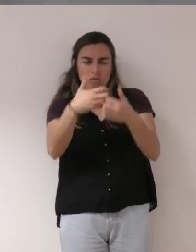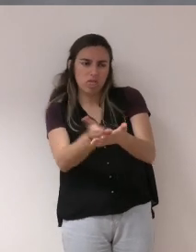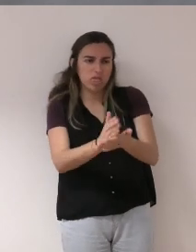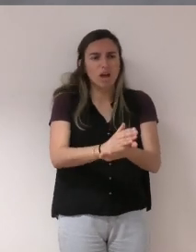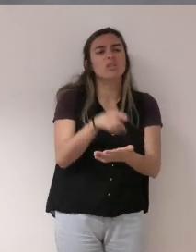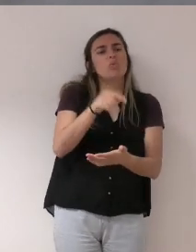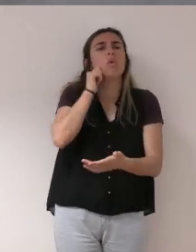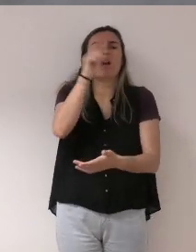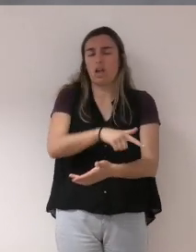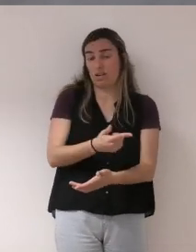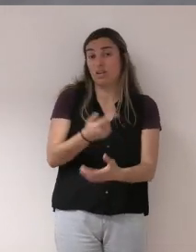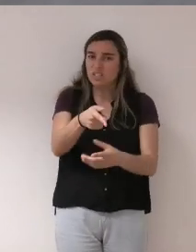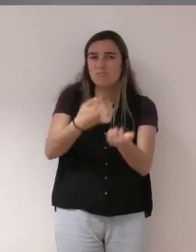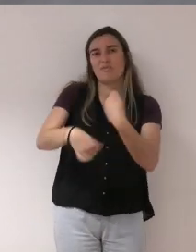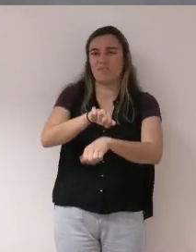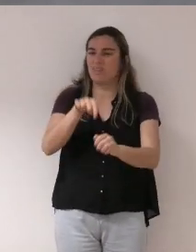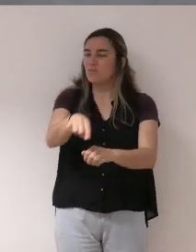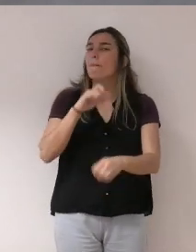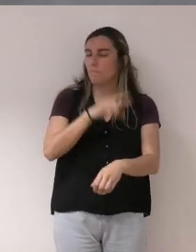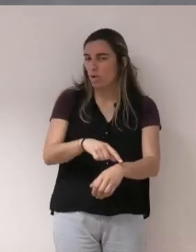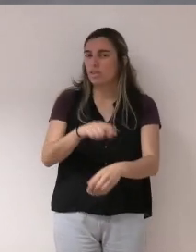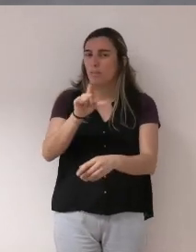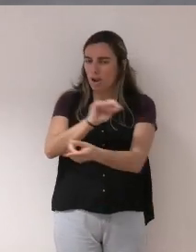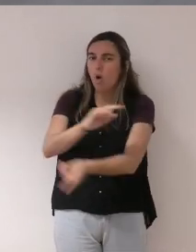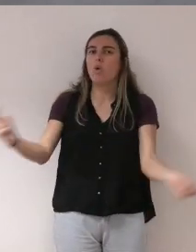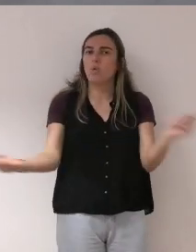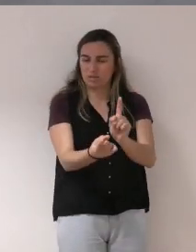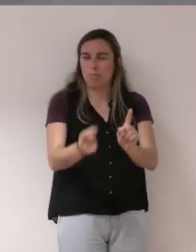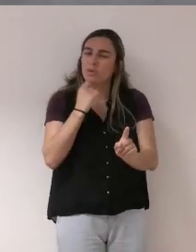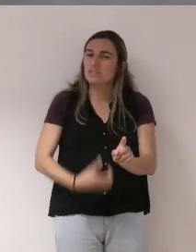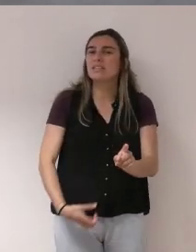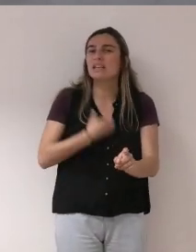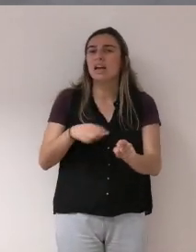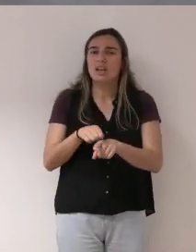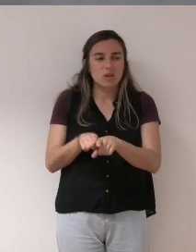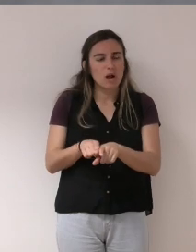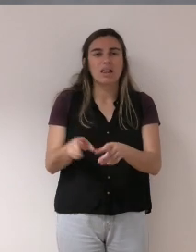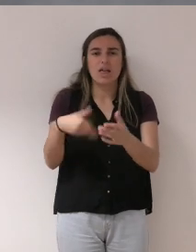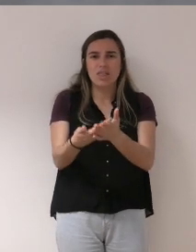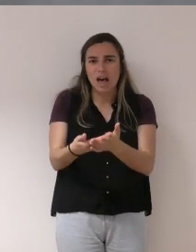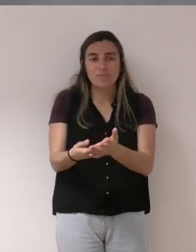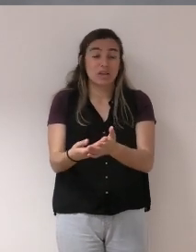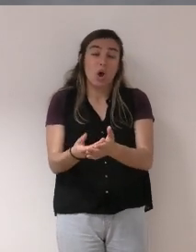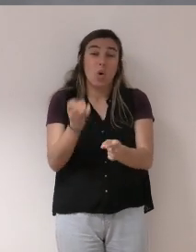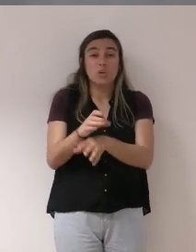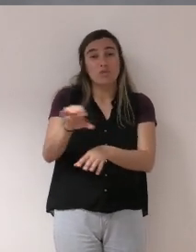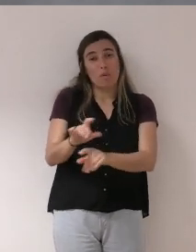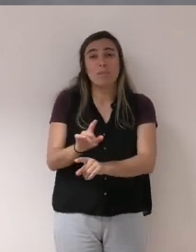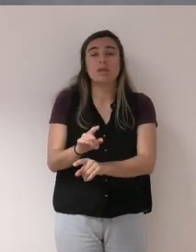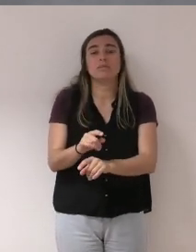assistir a um movimento que, inversamente, pode ser também entendido como o nascimento de outras formas de censura,